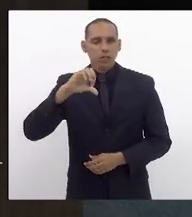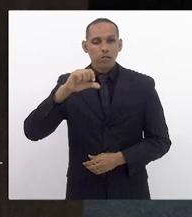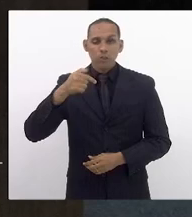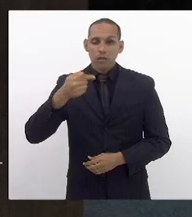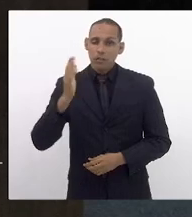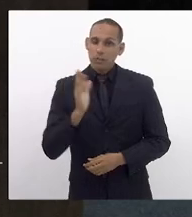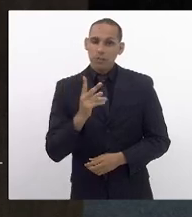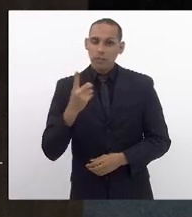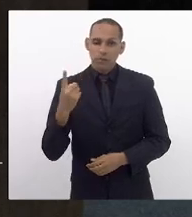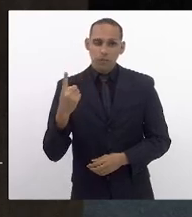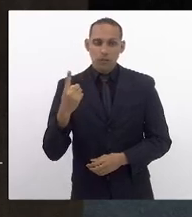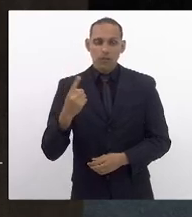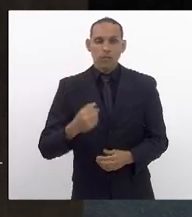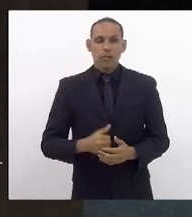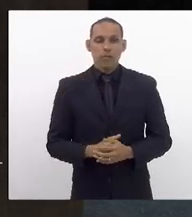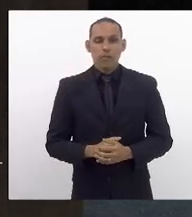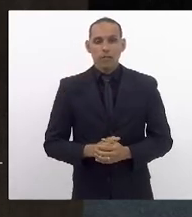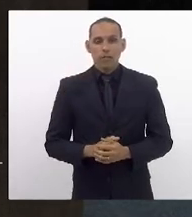de 21,